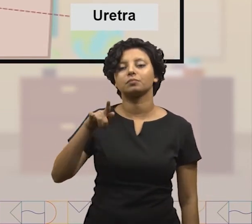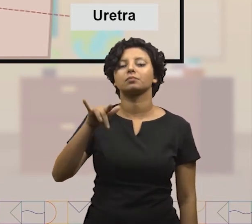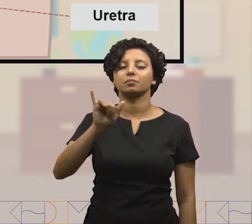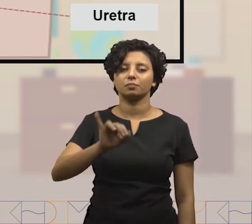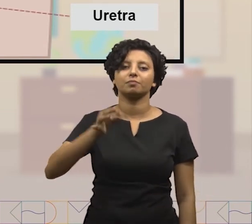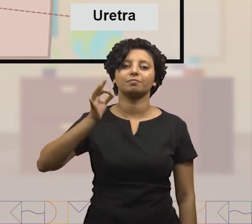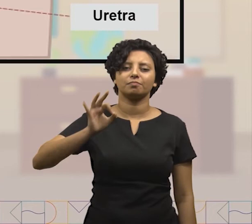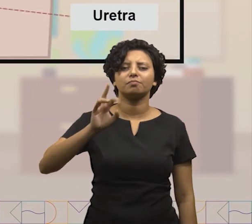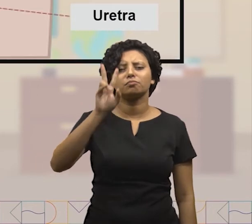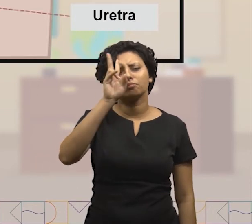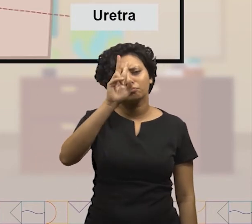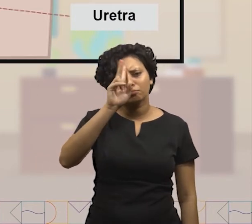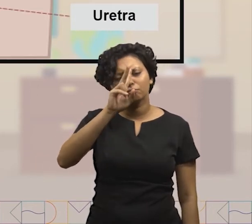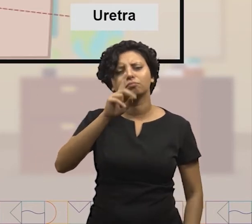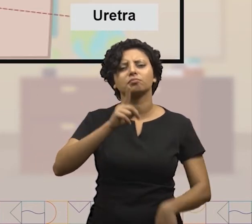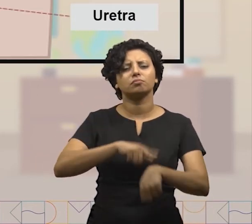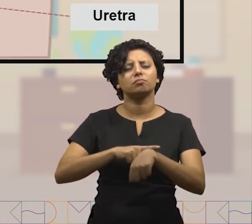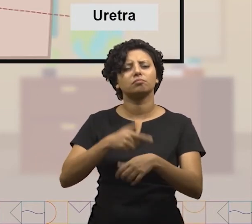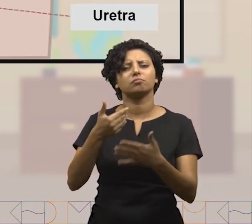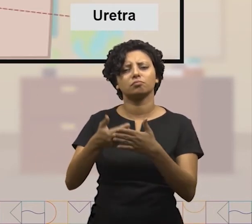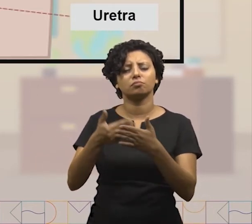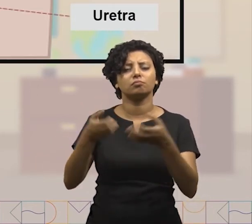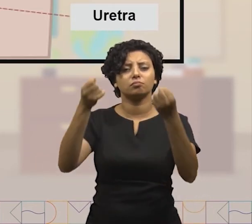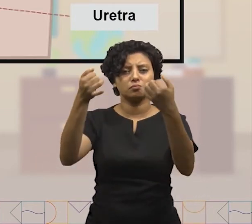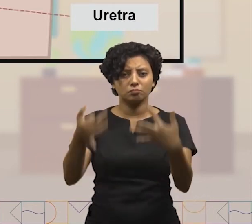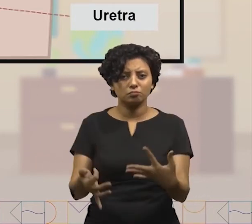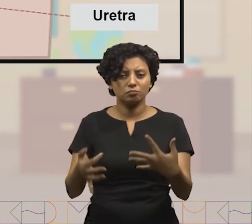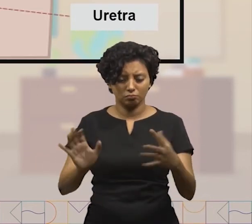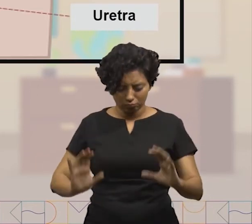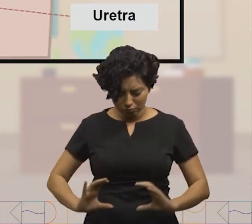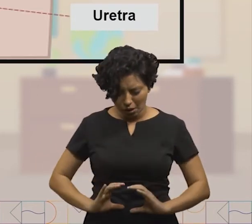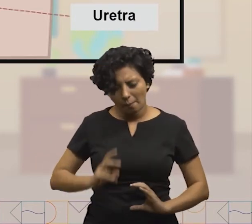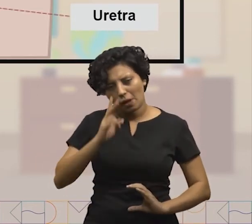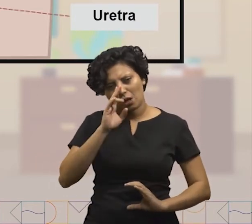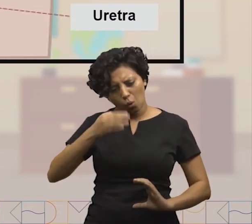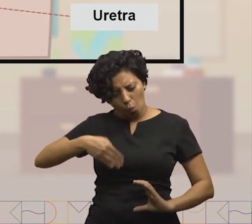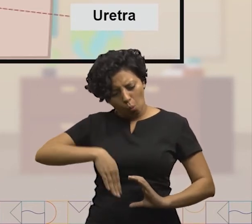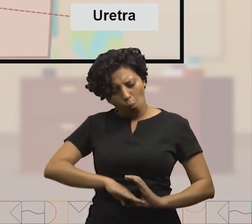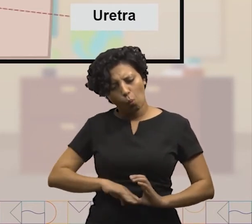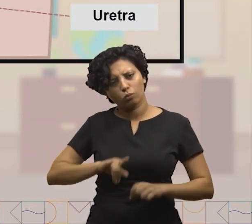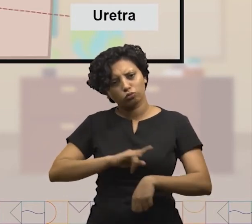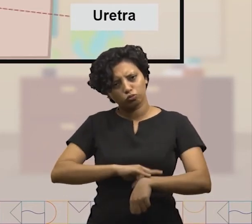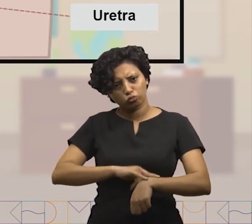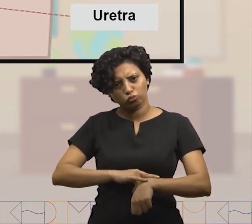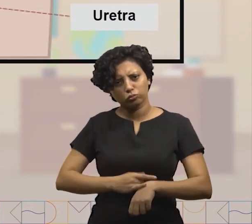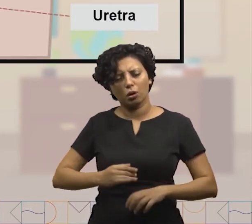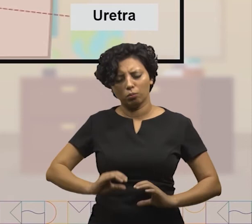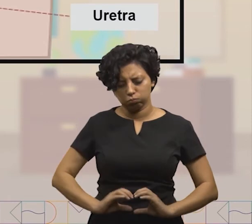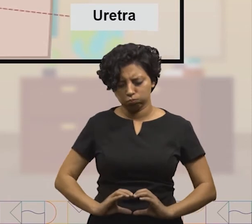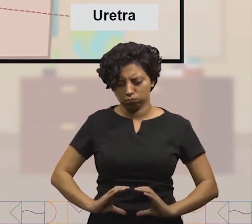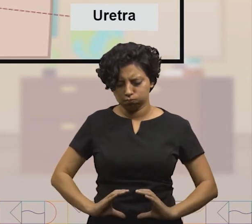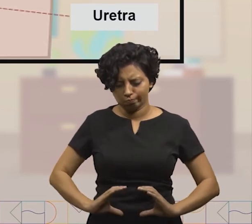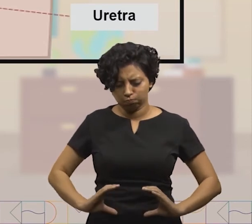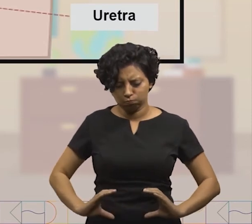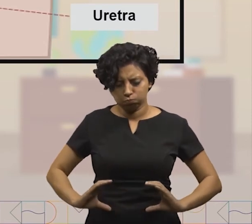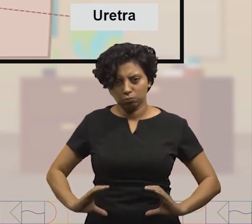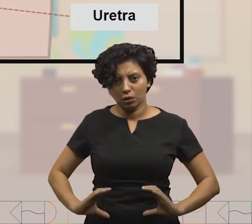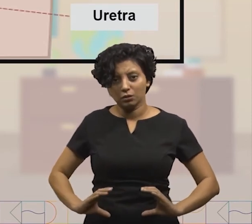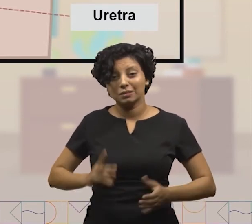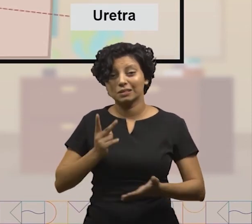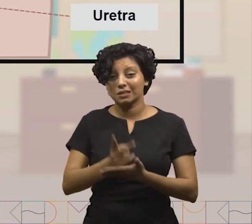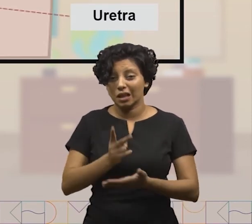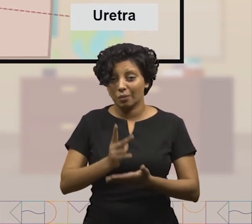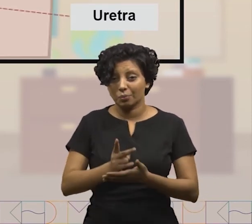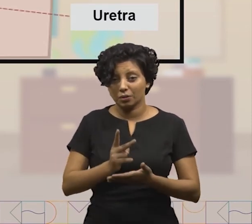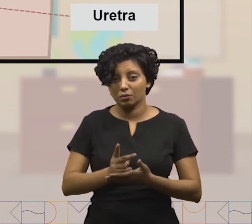Bexiga. Lembra que durante a nossa aula, nós falamos que a bexiga funciona como uma bolsa de armazenamento. Então, toda a urina